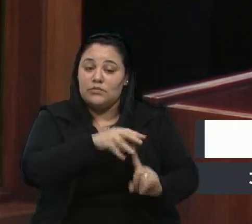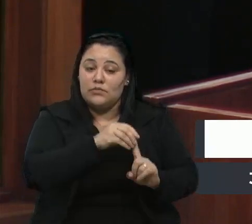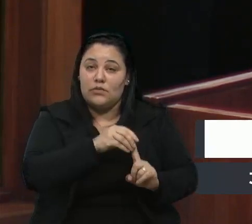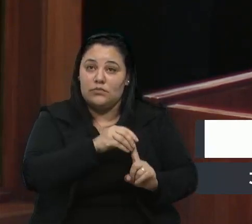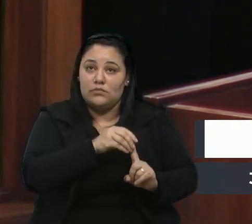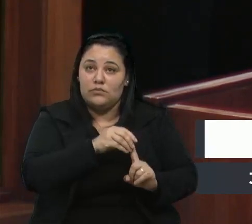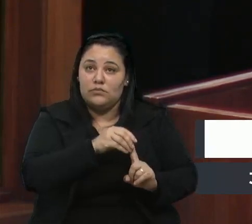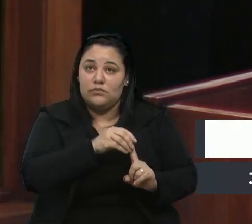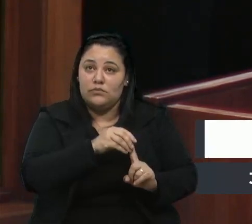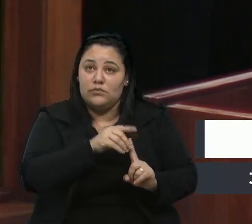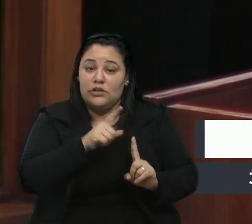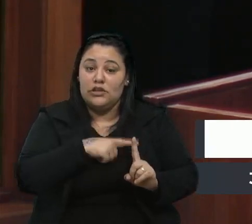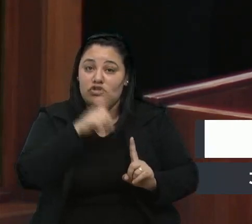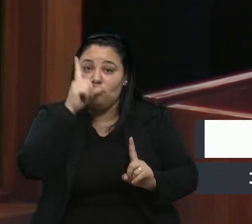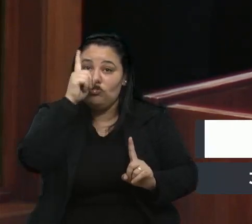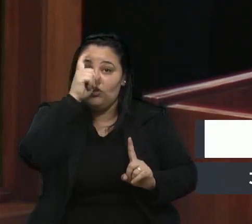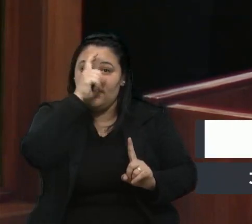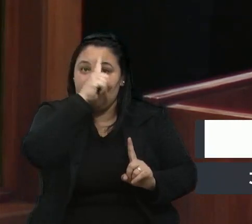embreta